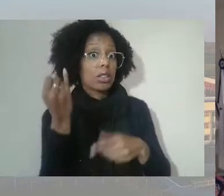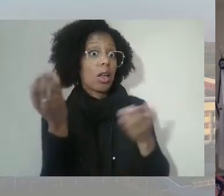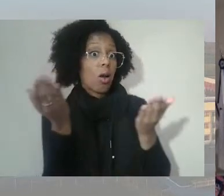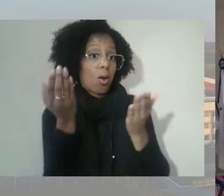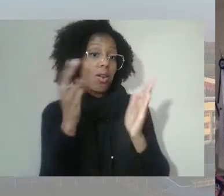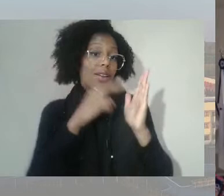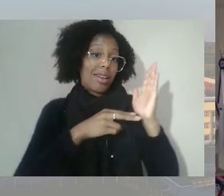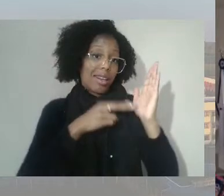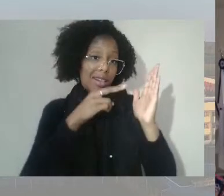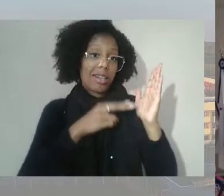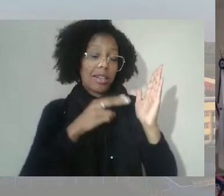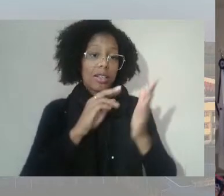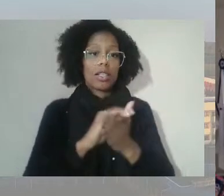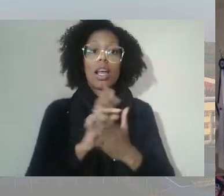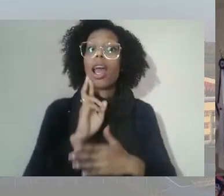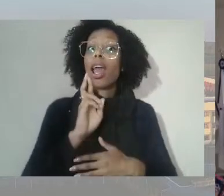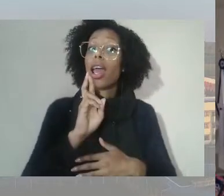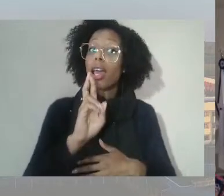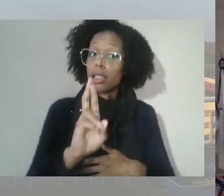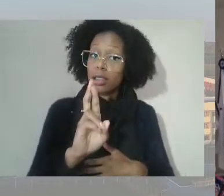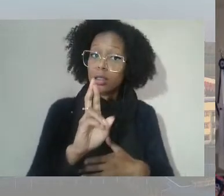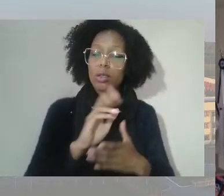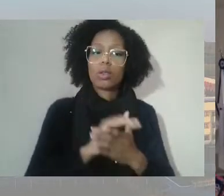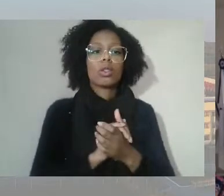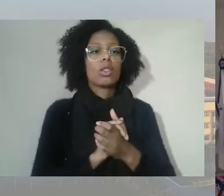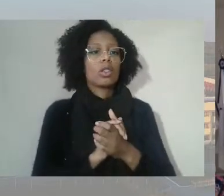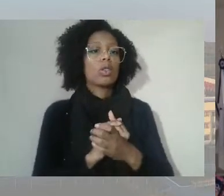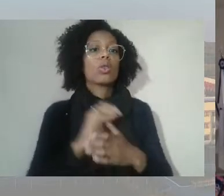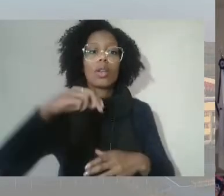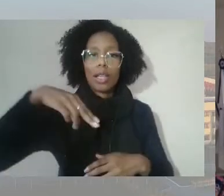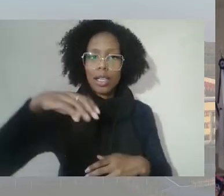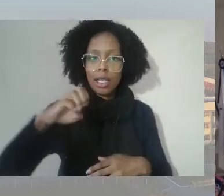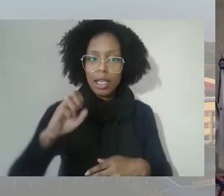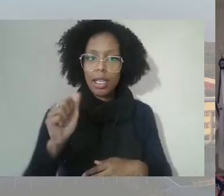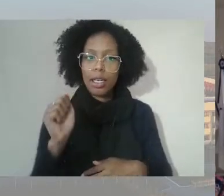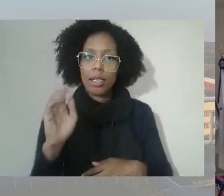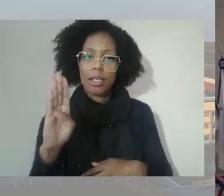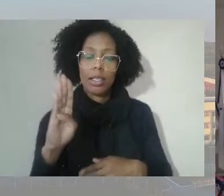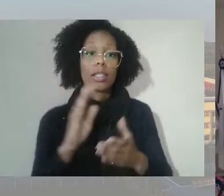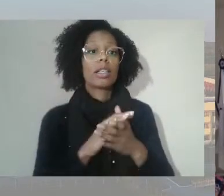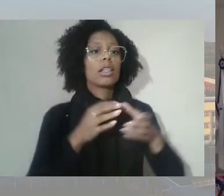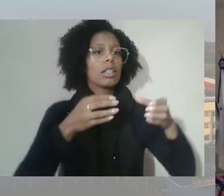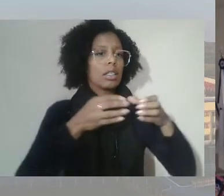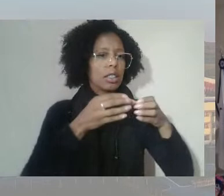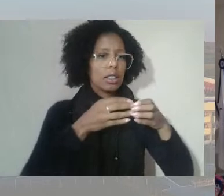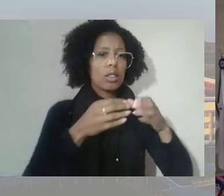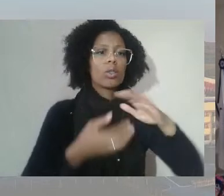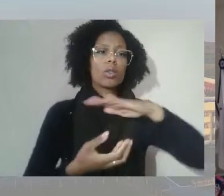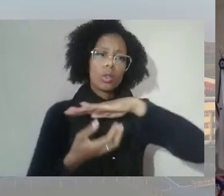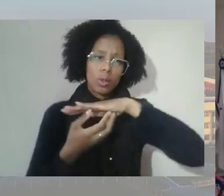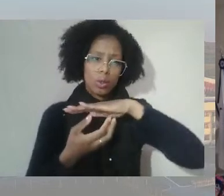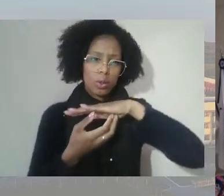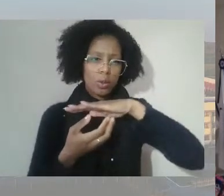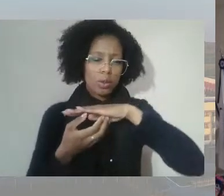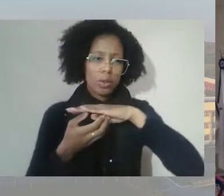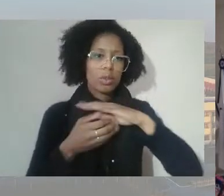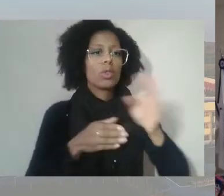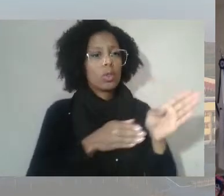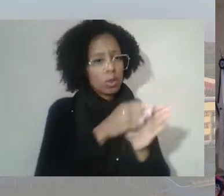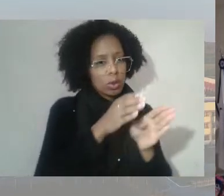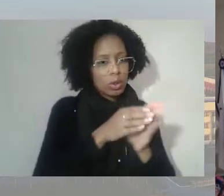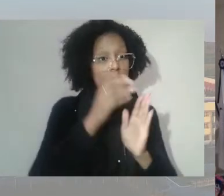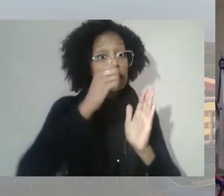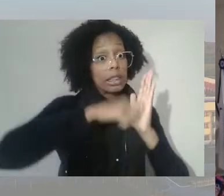leitura. Resposta à nota de repúdio dos NEAPs. As equipes diretivas dos campus e conselheiros do Consune que assinam